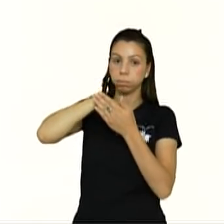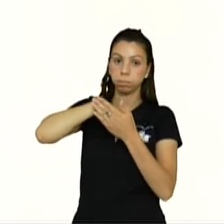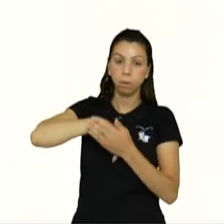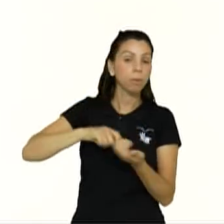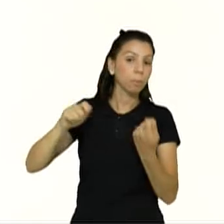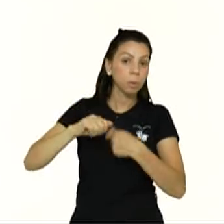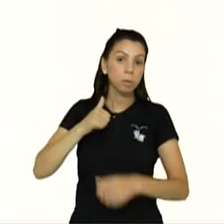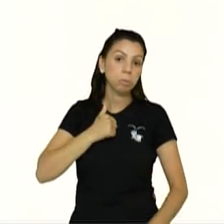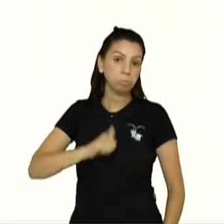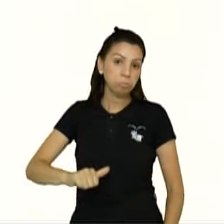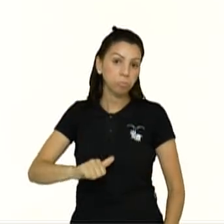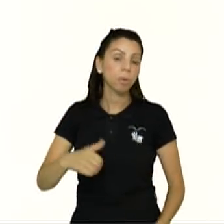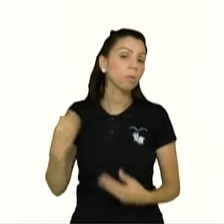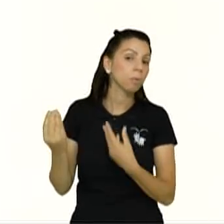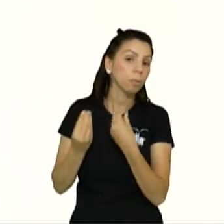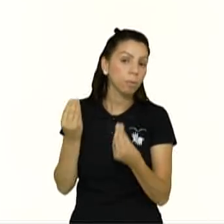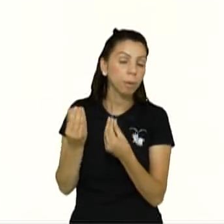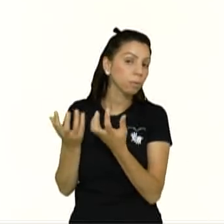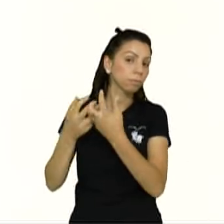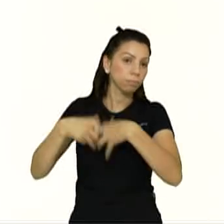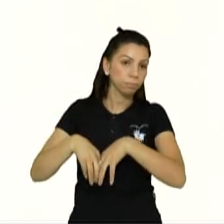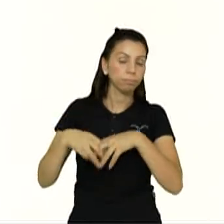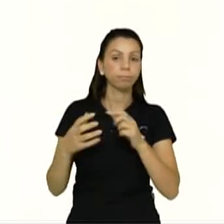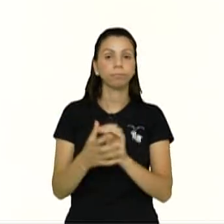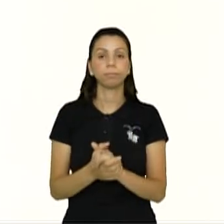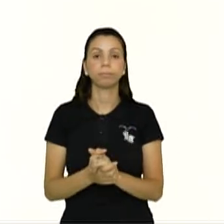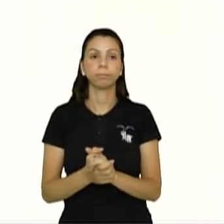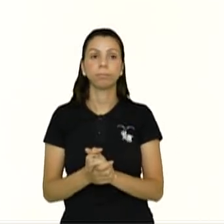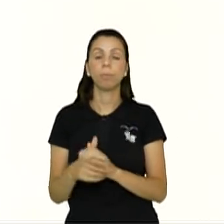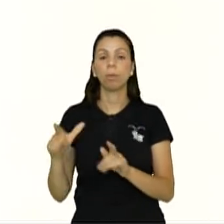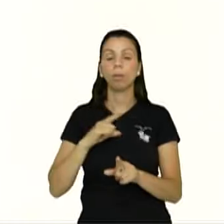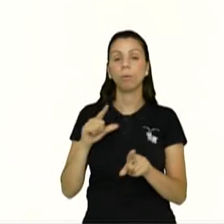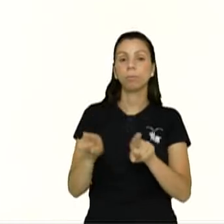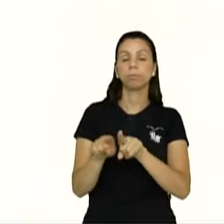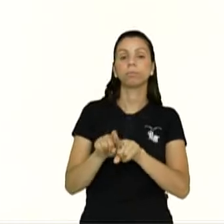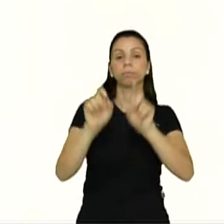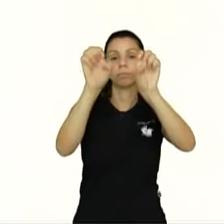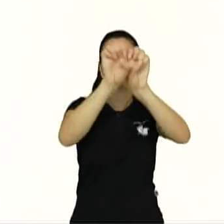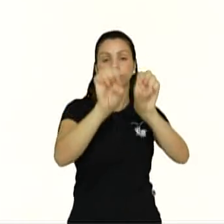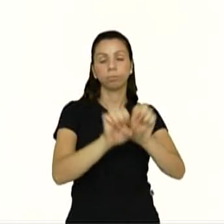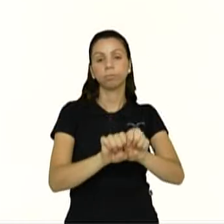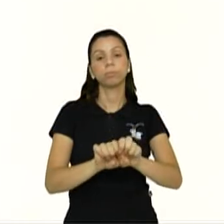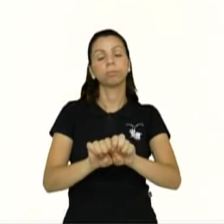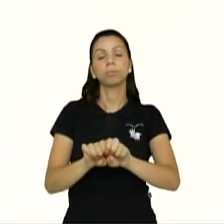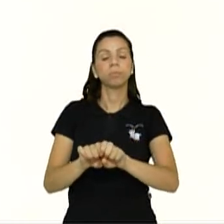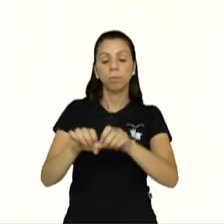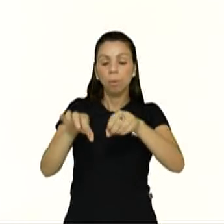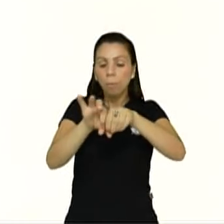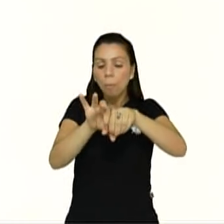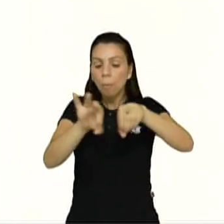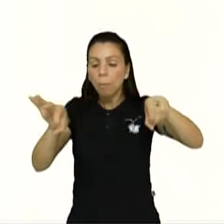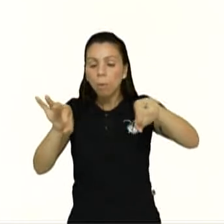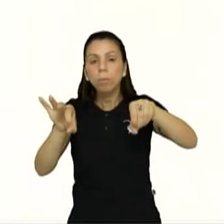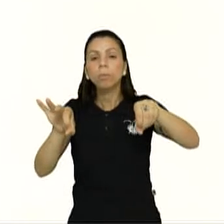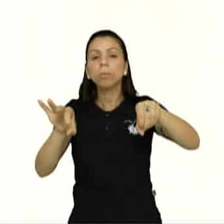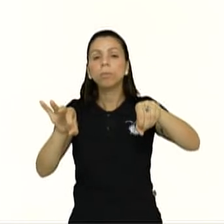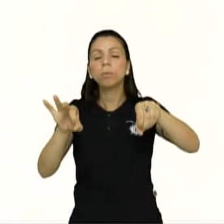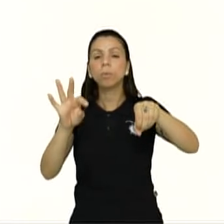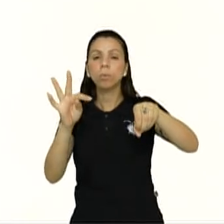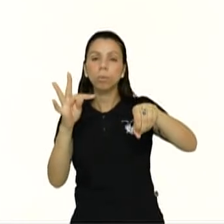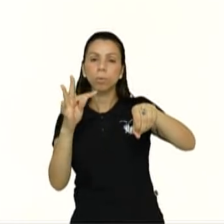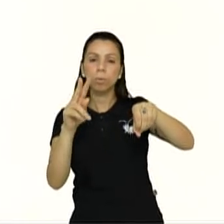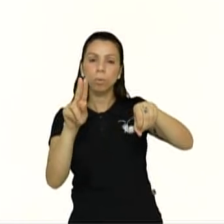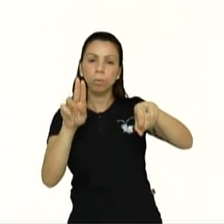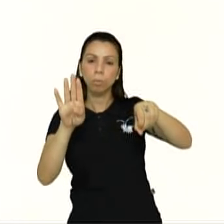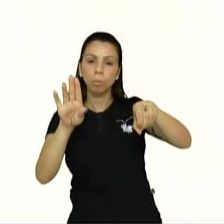não aproveitou. Quando ele vai fazer isso, ele utiliza uma estrutura chamada de túbulos de Malpighi. Essa estrutura que a